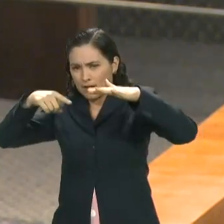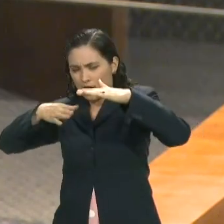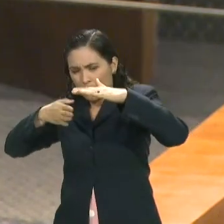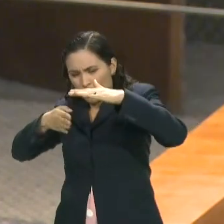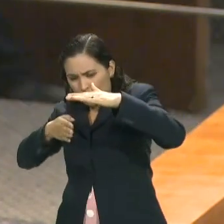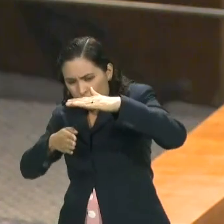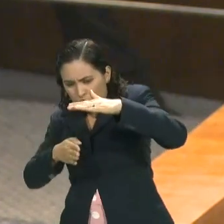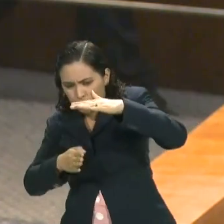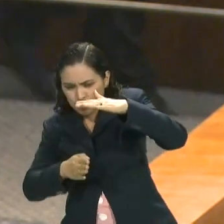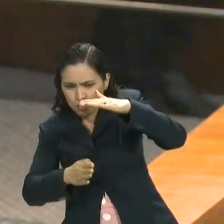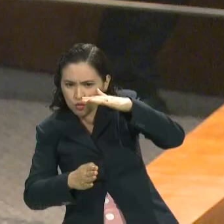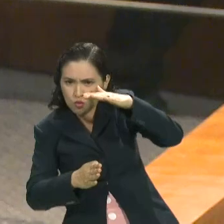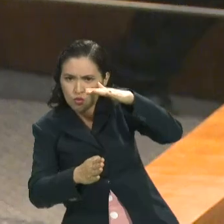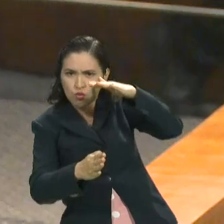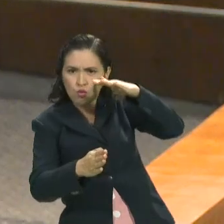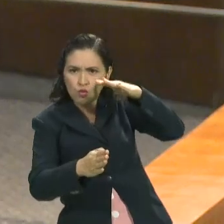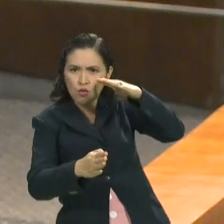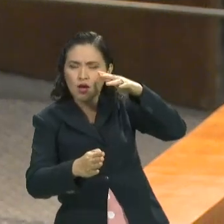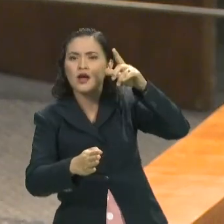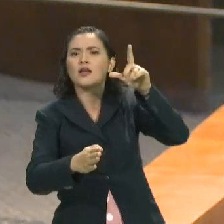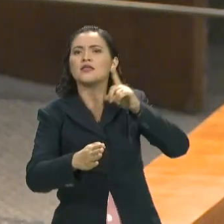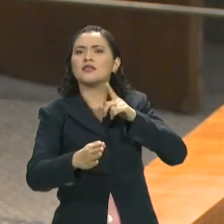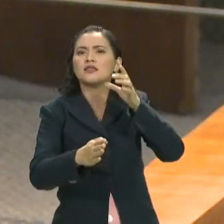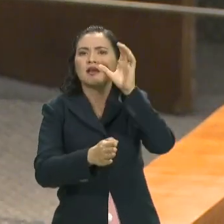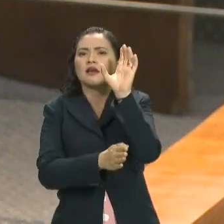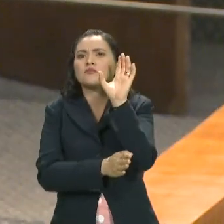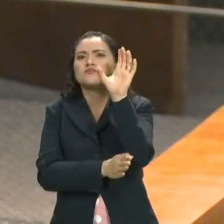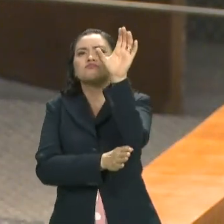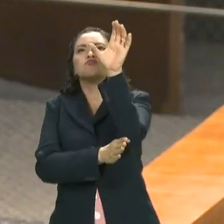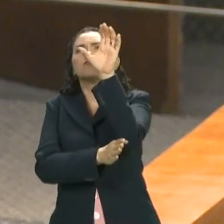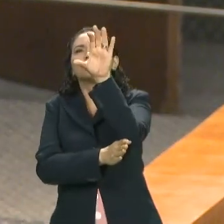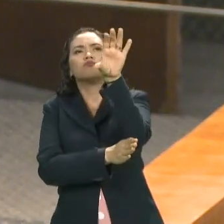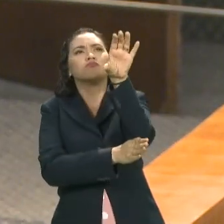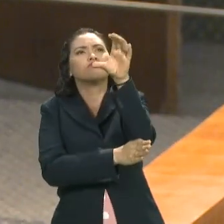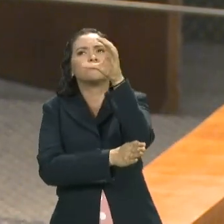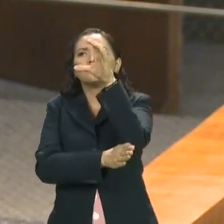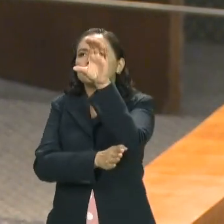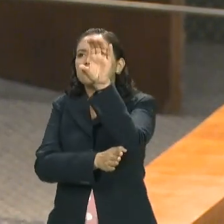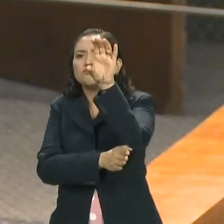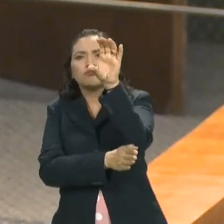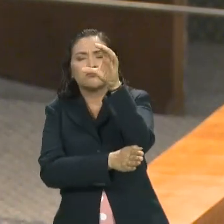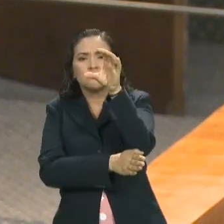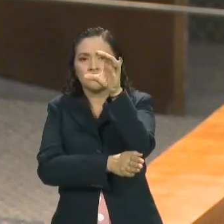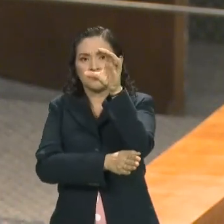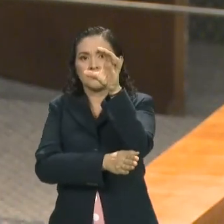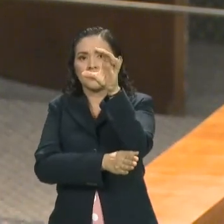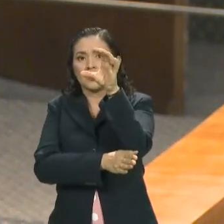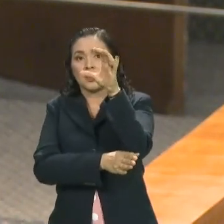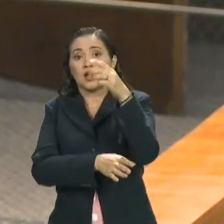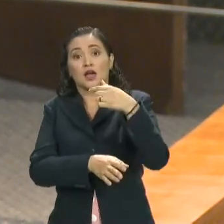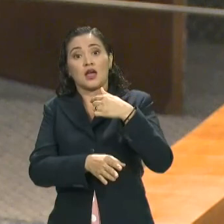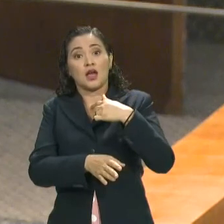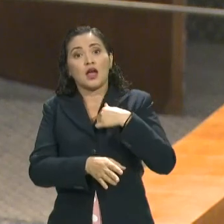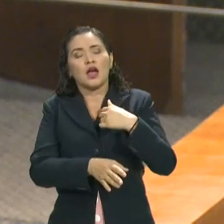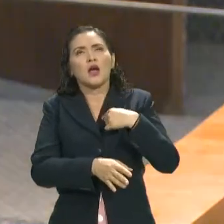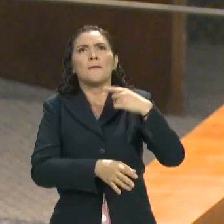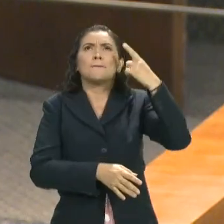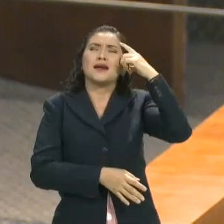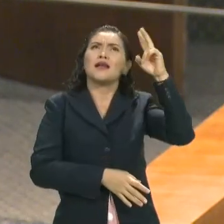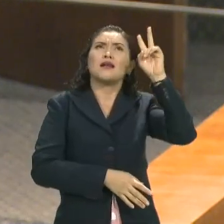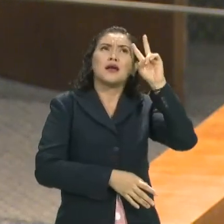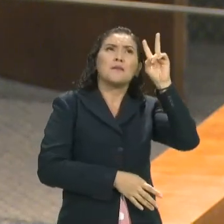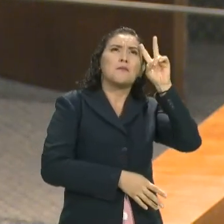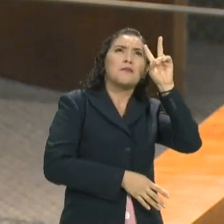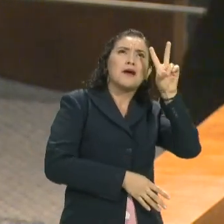dessa Assembleia nesses últimos 7 anos e nunca encontrei um debate a nível do que vi aqui.